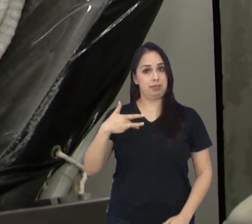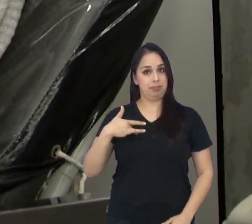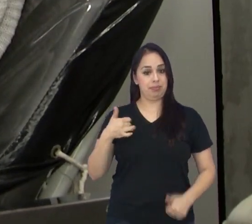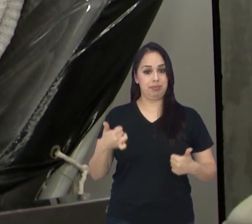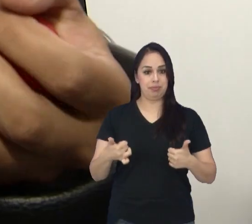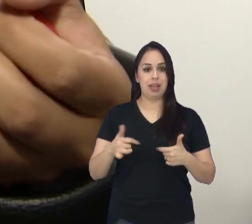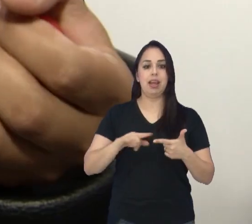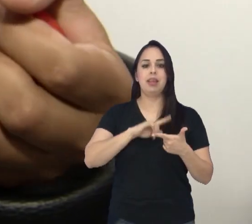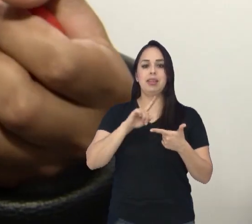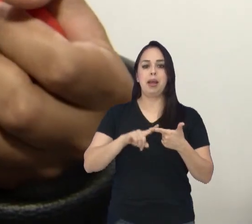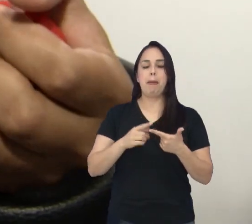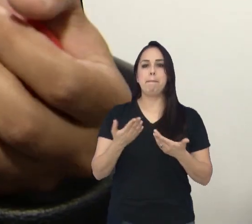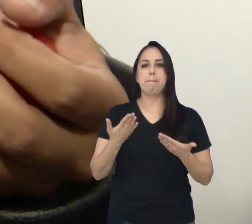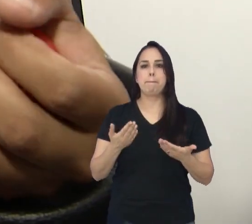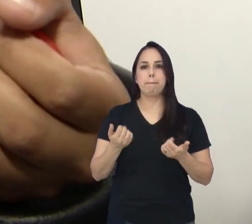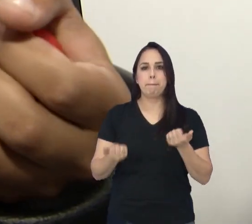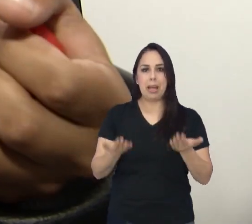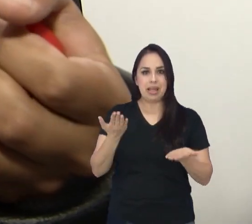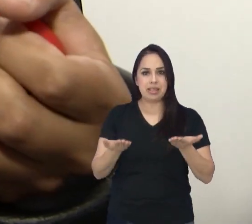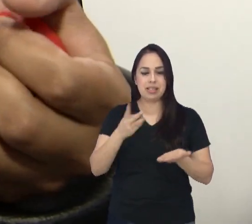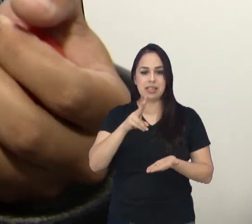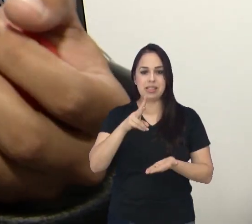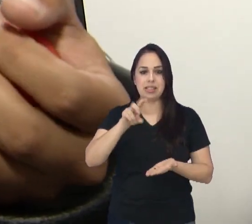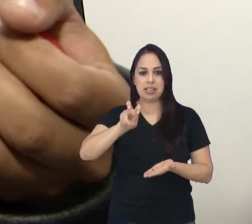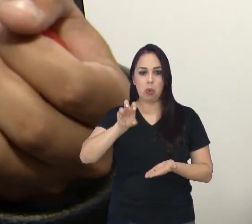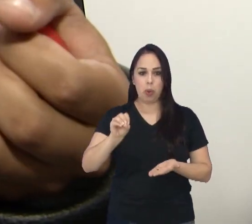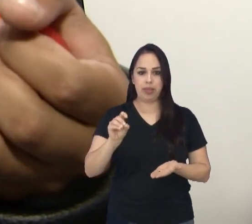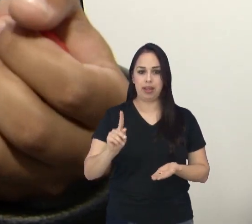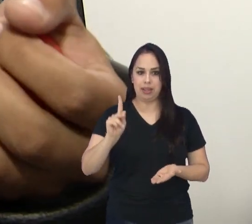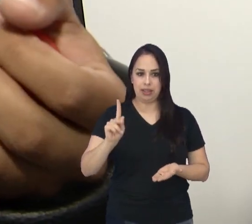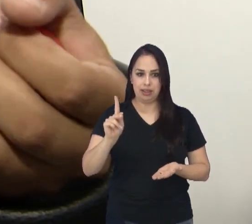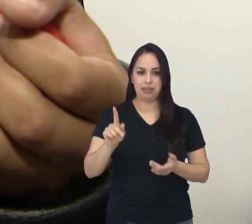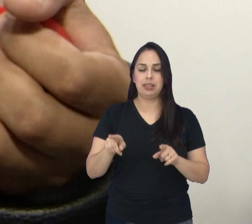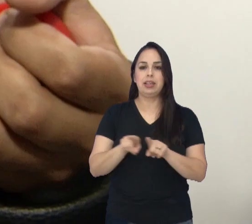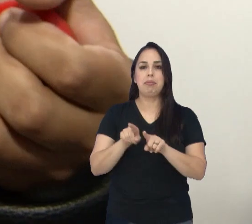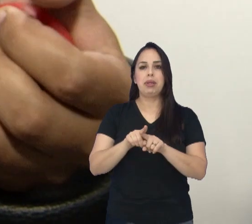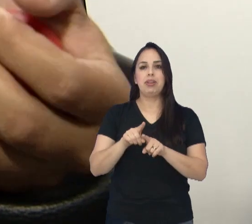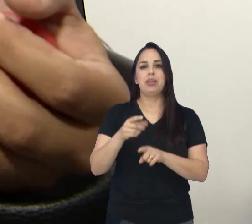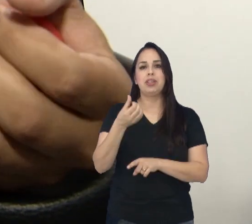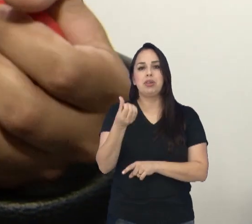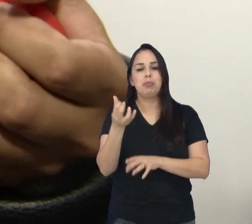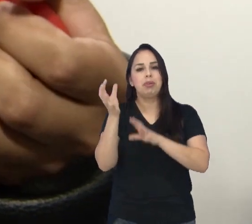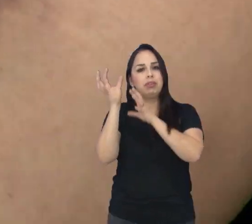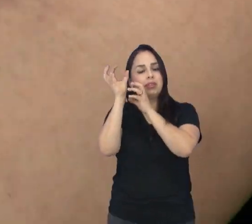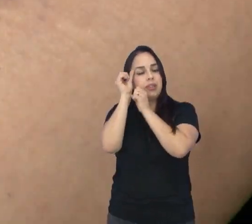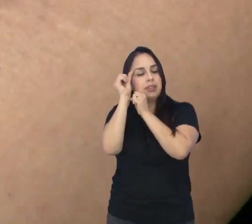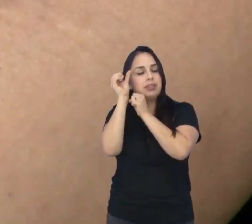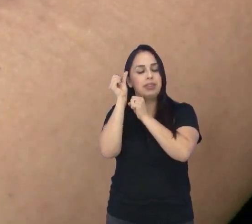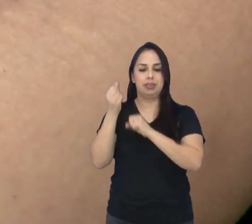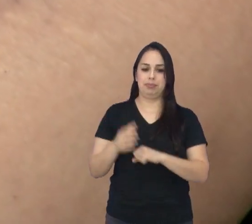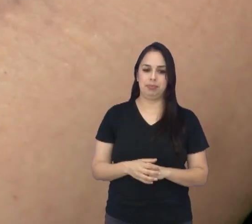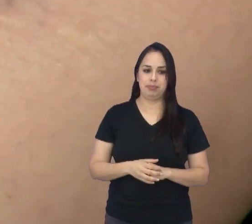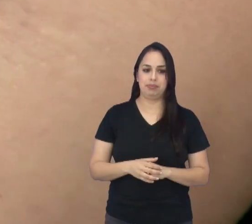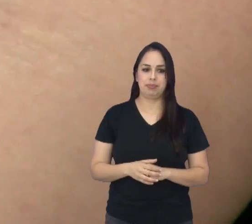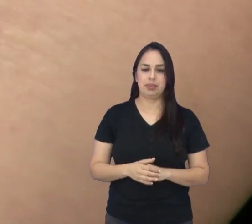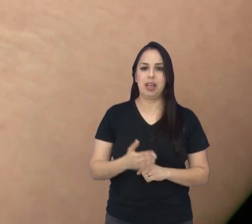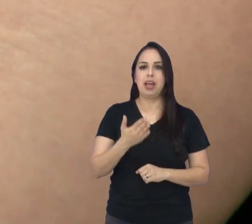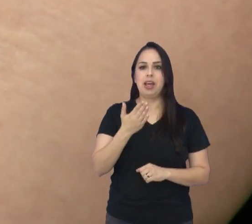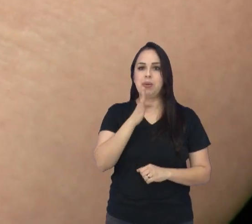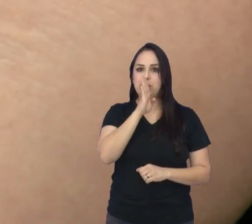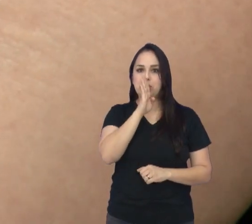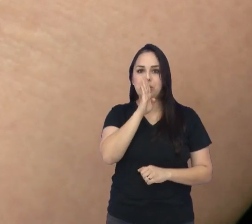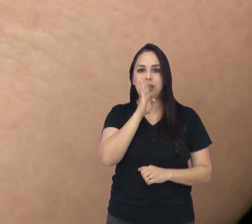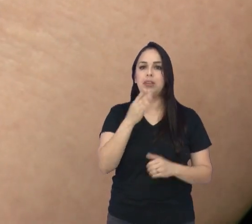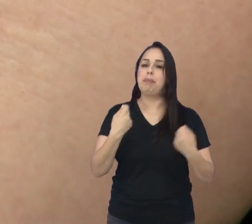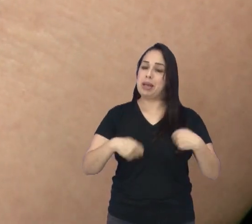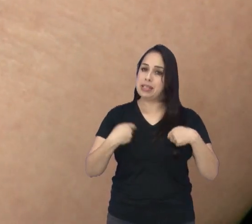50 quilos, ter descansado no mínimo 6 horas na noite anterior e não estar em jejum. O doador não deve ingerir